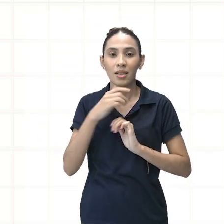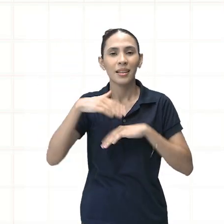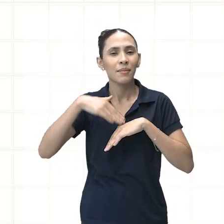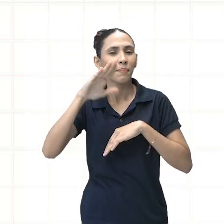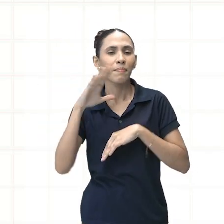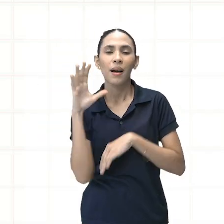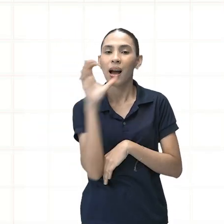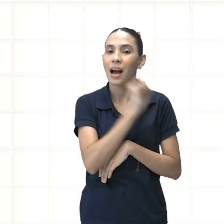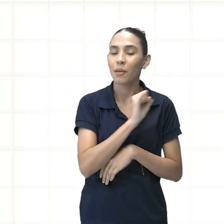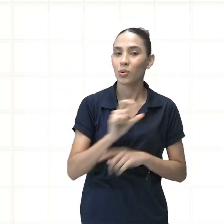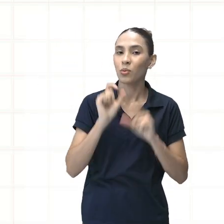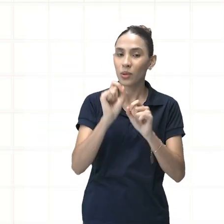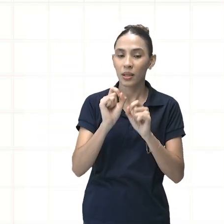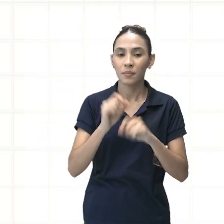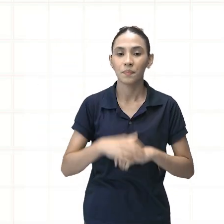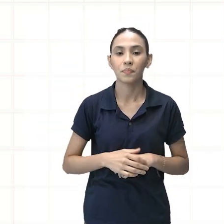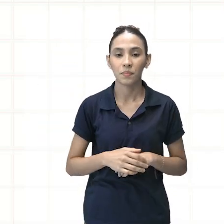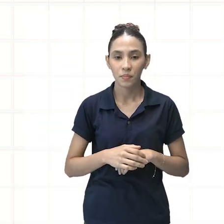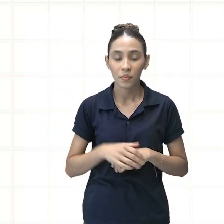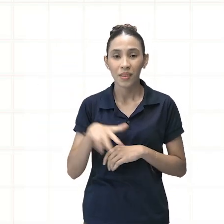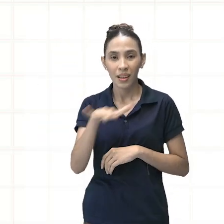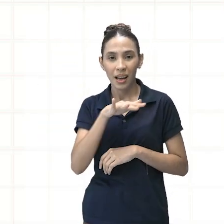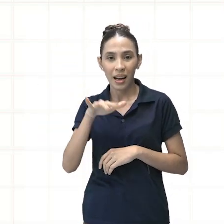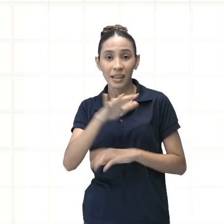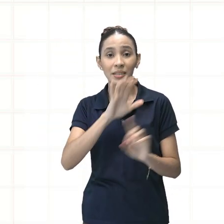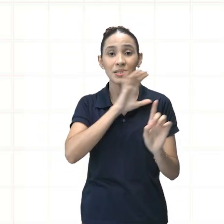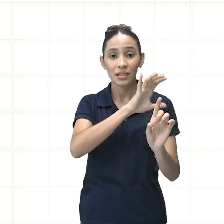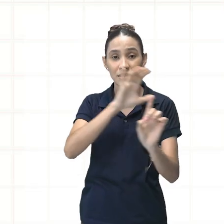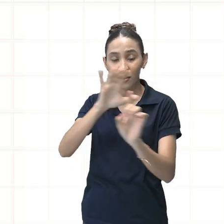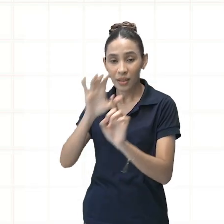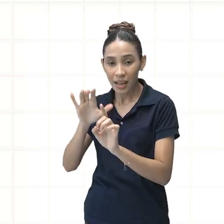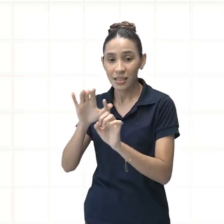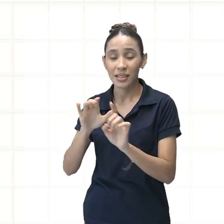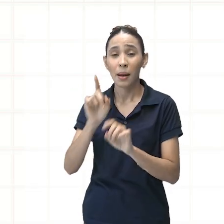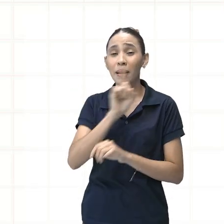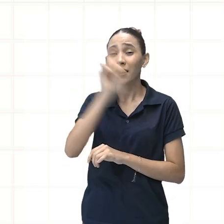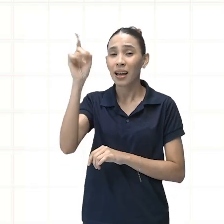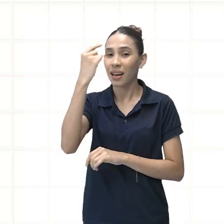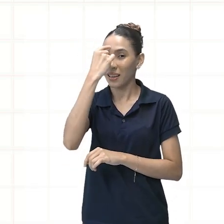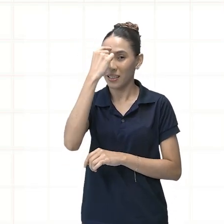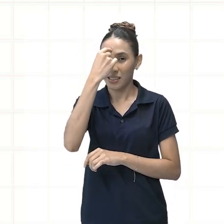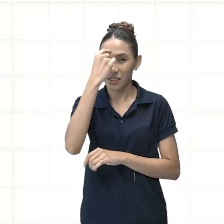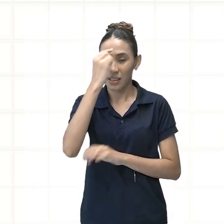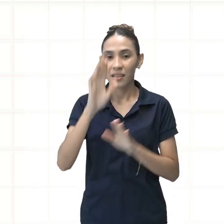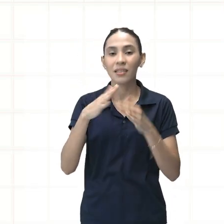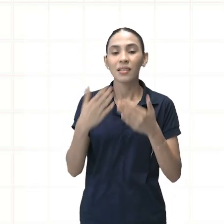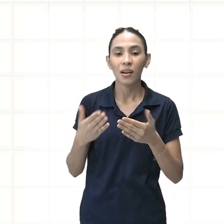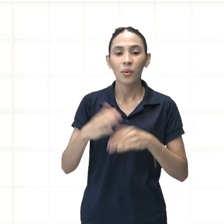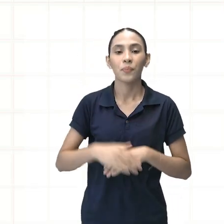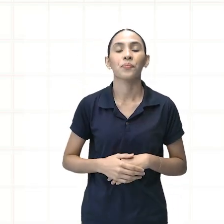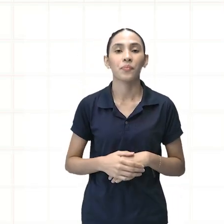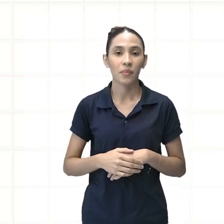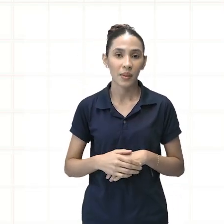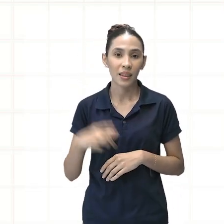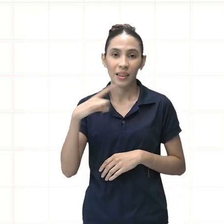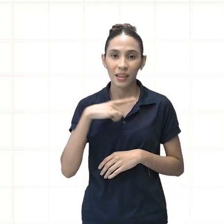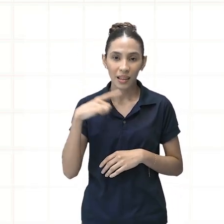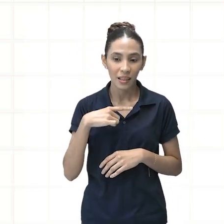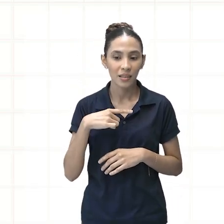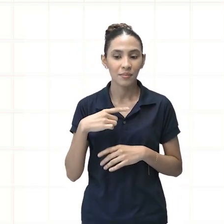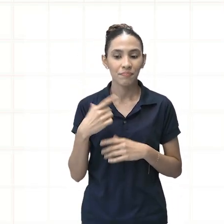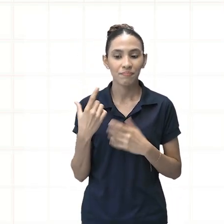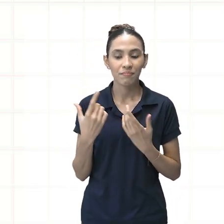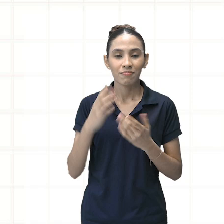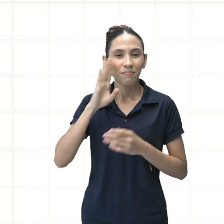mais rápido à sua grande área de influência na Índia, certo? Então, por ter esse